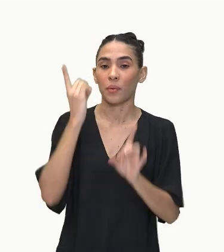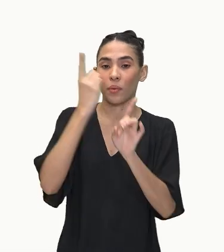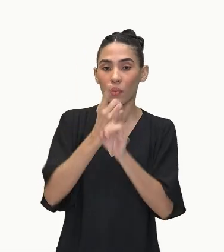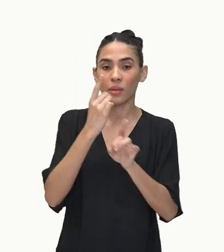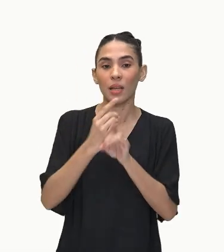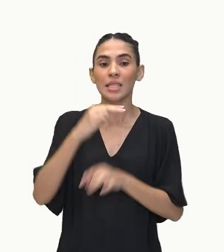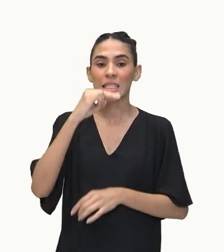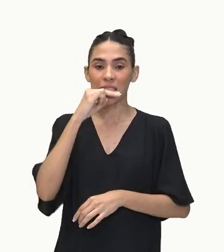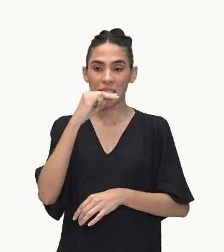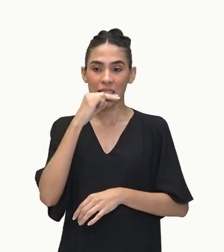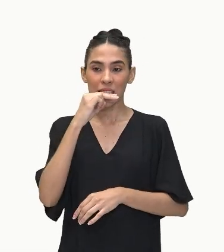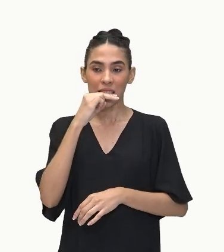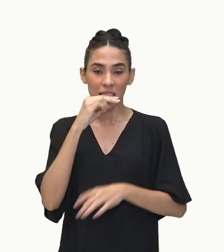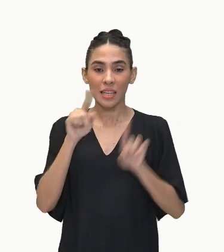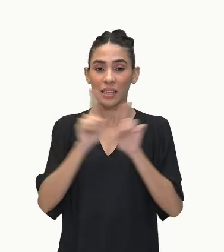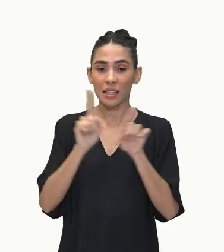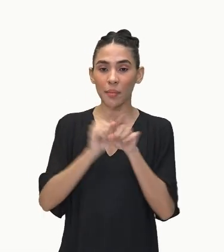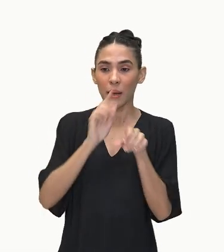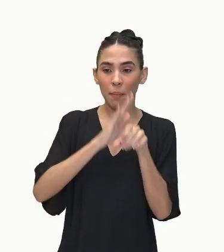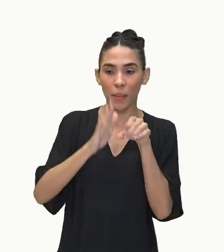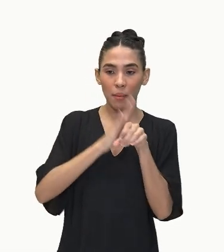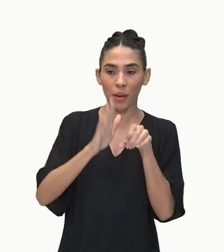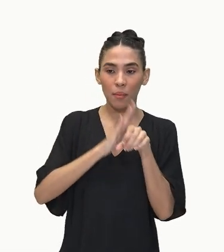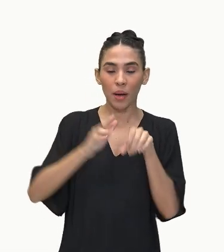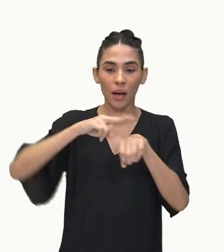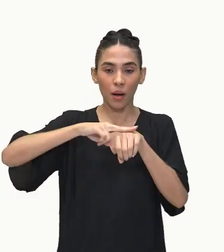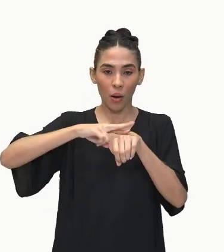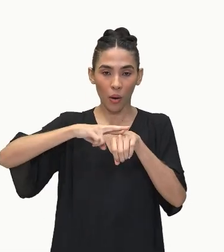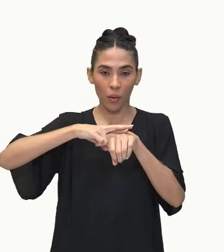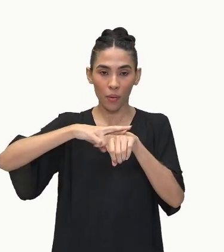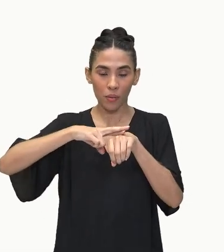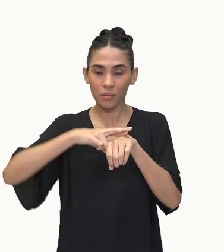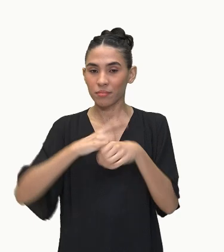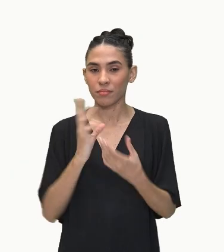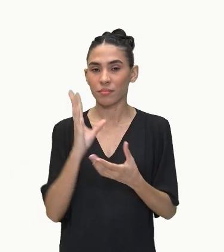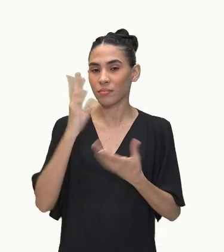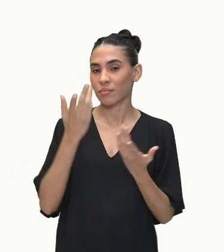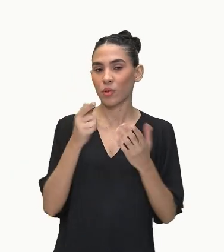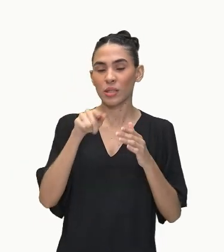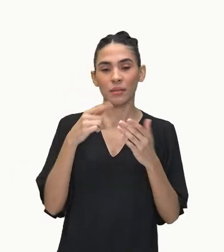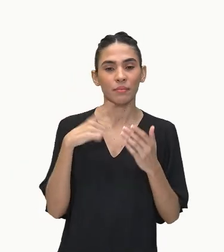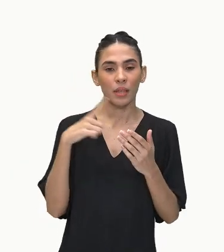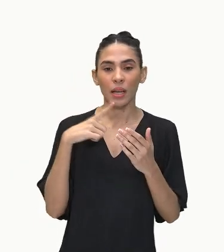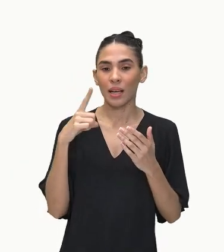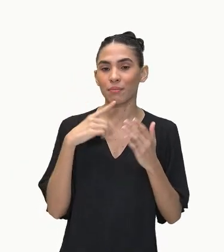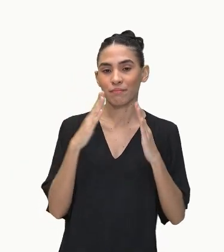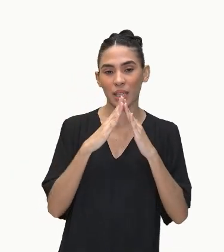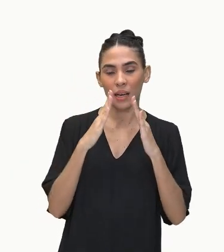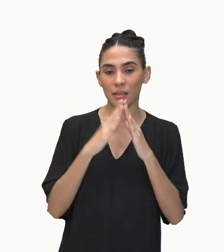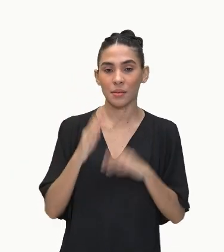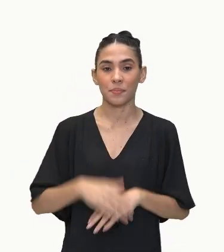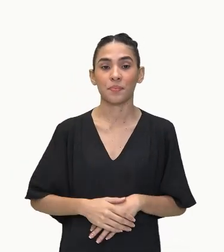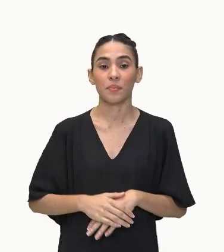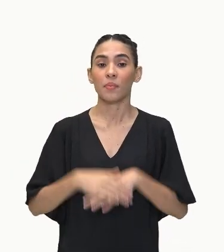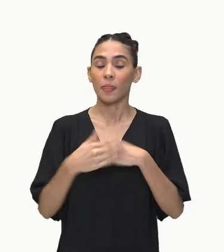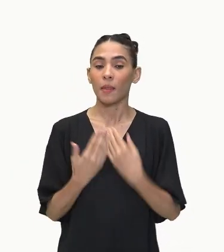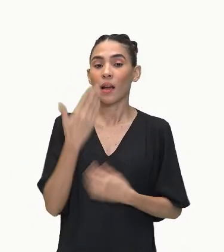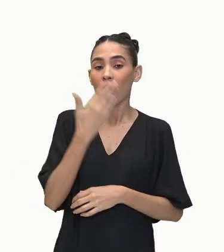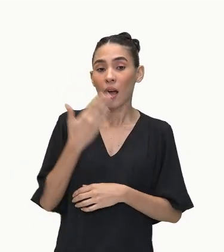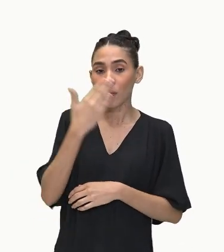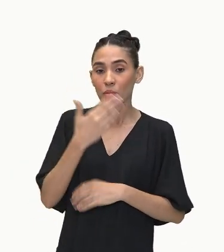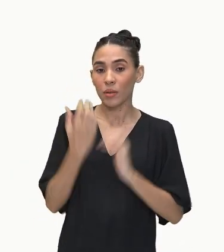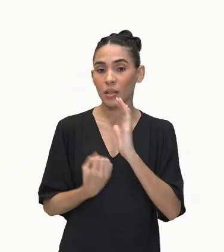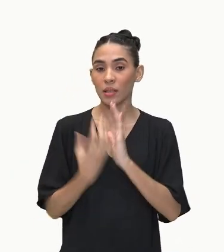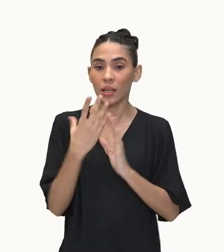da cana-de-açúcar e da beterraba. É aquele açúcar que a gente tem nas nossas mesas no dia a dia. Então, a sacarose, ela é